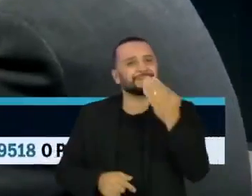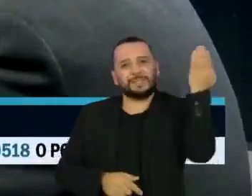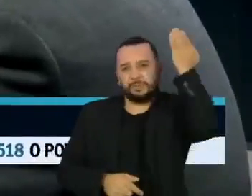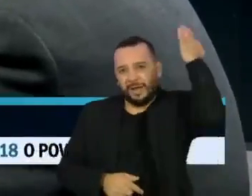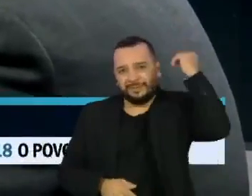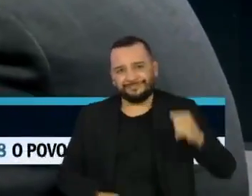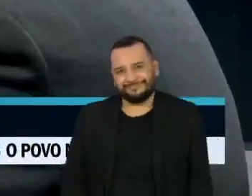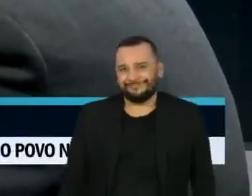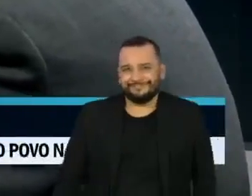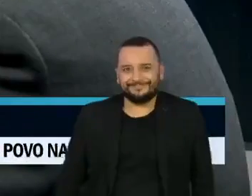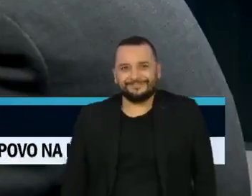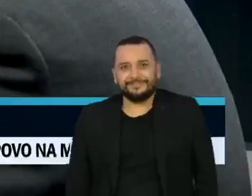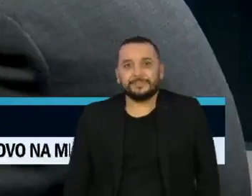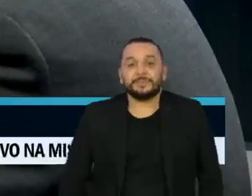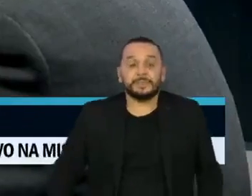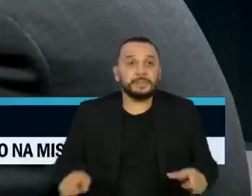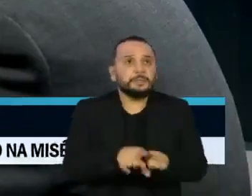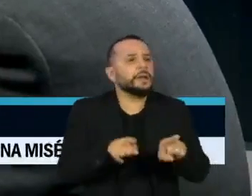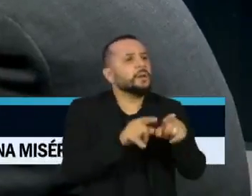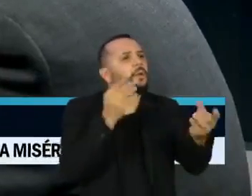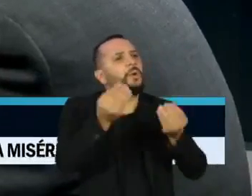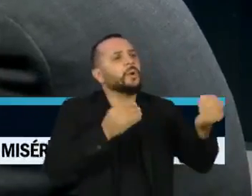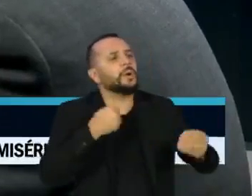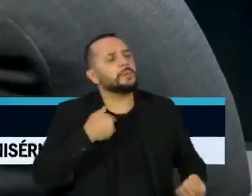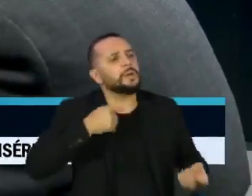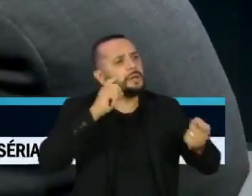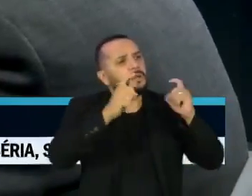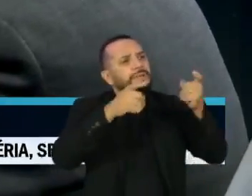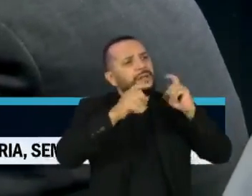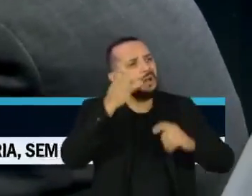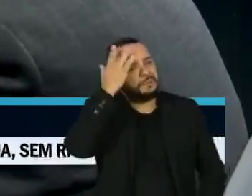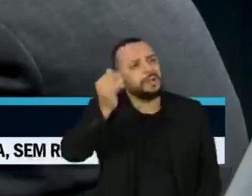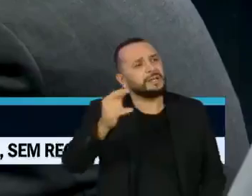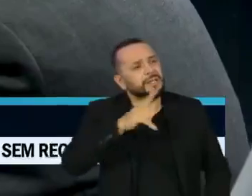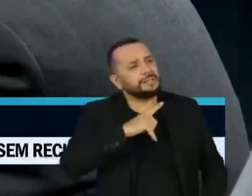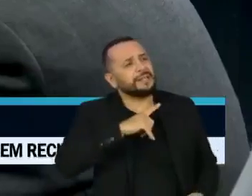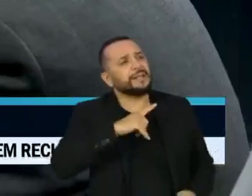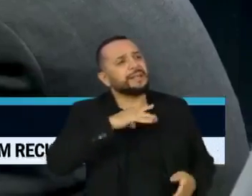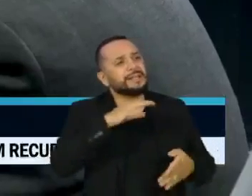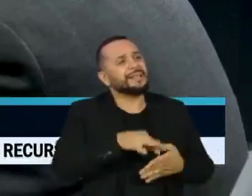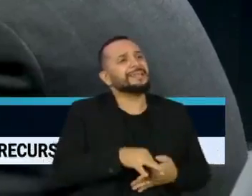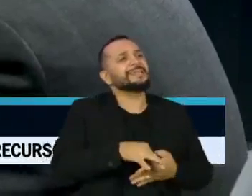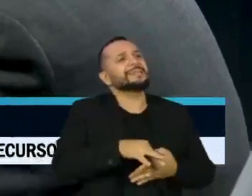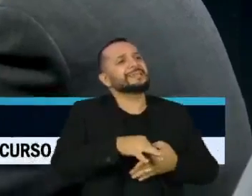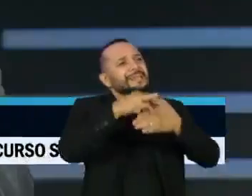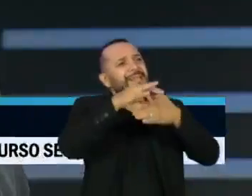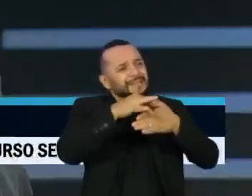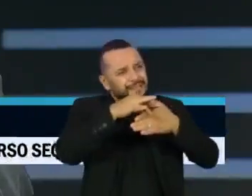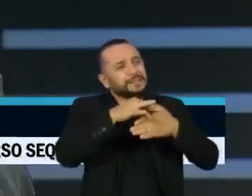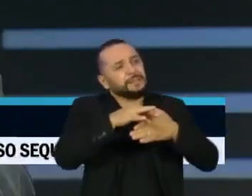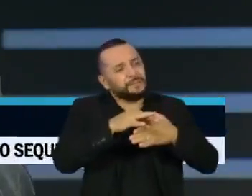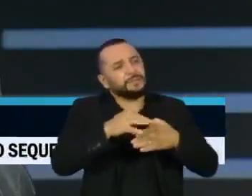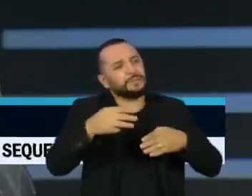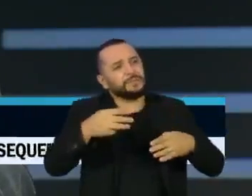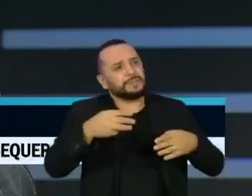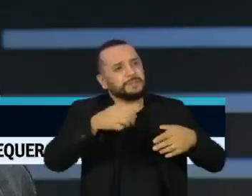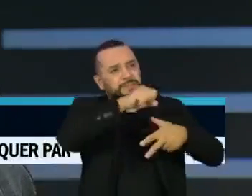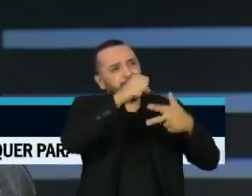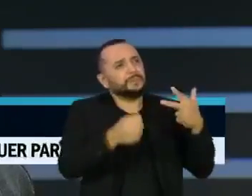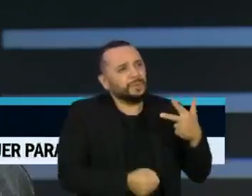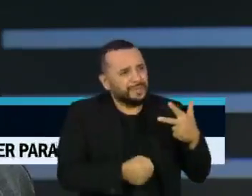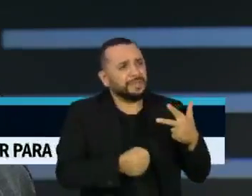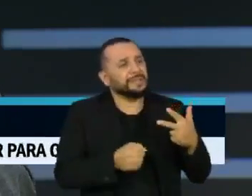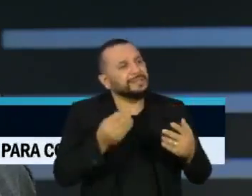ser a tônica, o tom da reunião de amanhã entre os líderes dos três poderes para tentar uma união nacional contra a pandemia? Tem de seguir o que determina